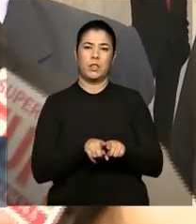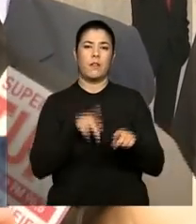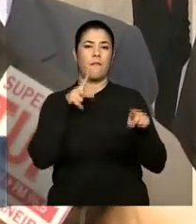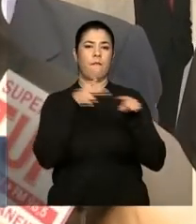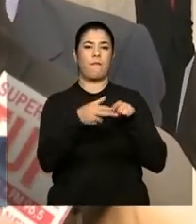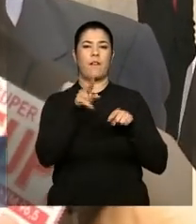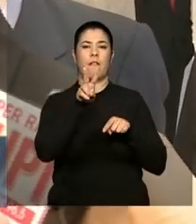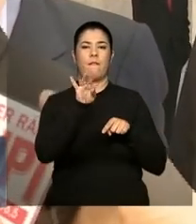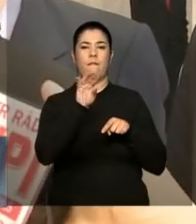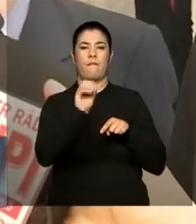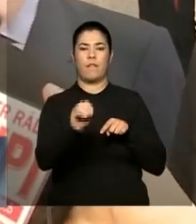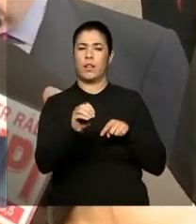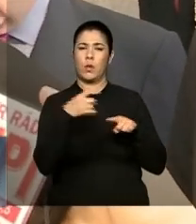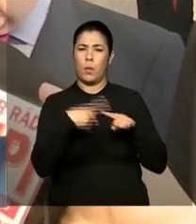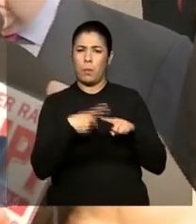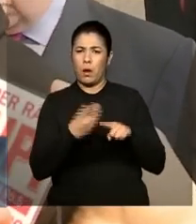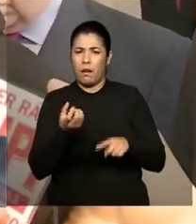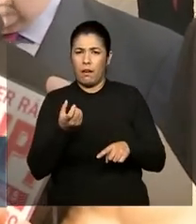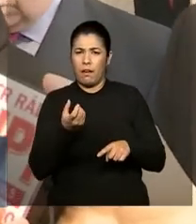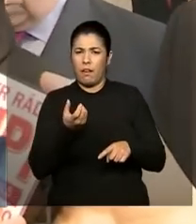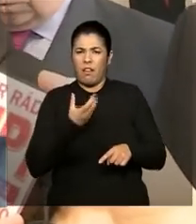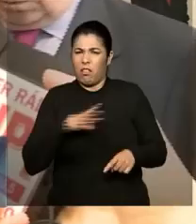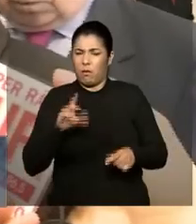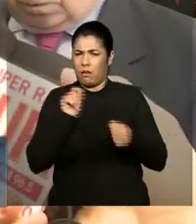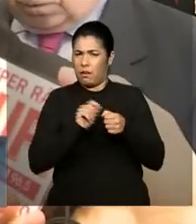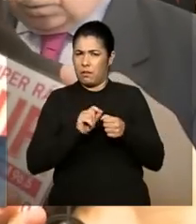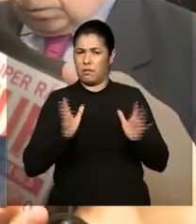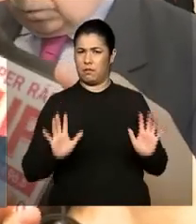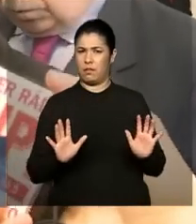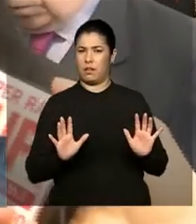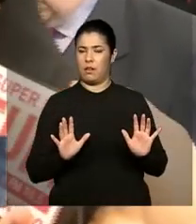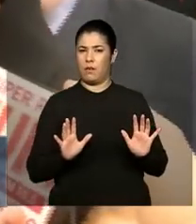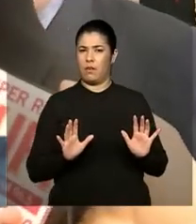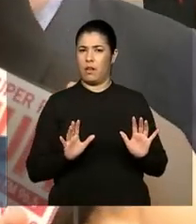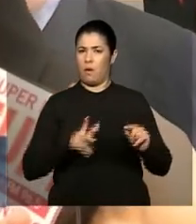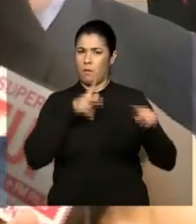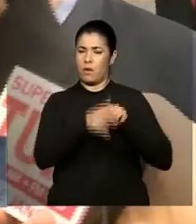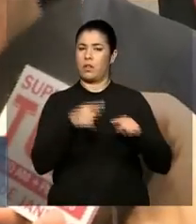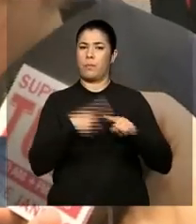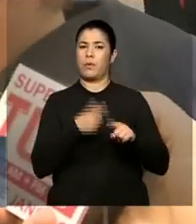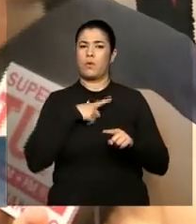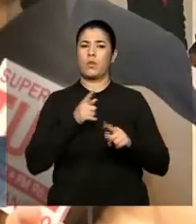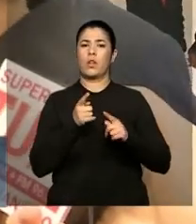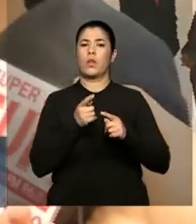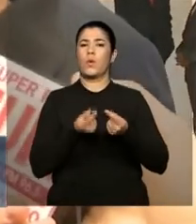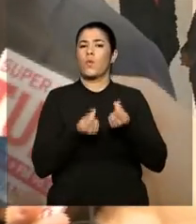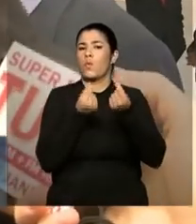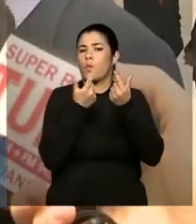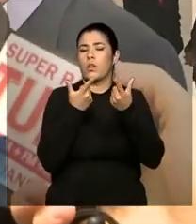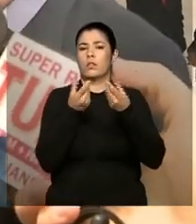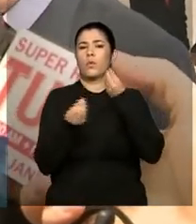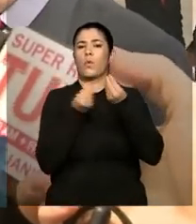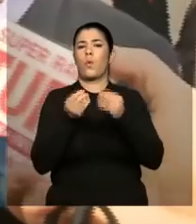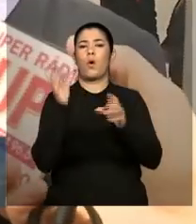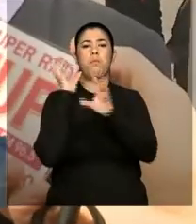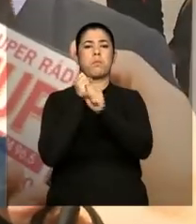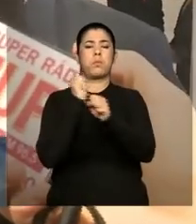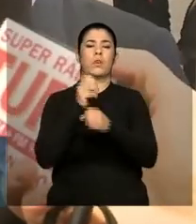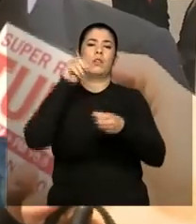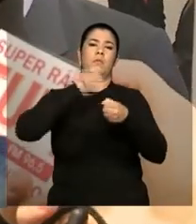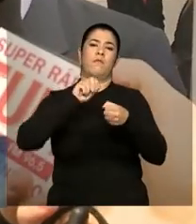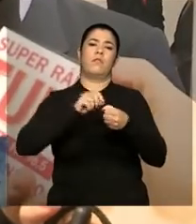vetei, porque não vetei, porque não é que não queira fazer. Eu vetei porque não tem recursos para fazer. Então, é essa a